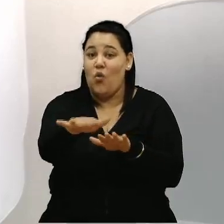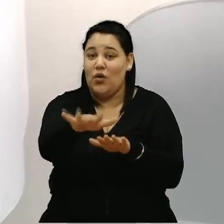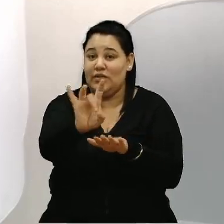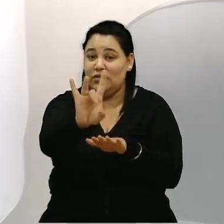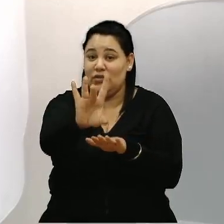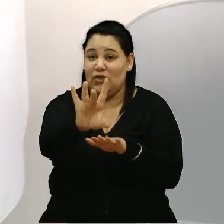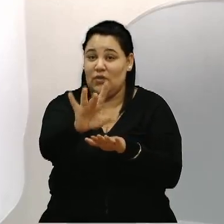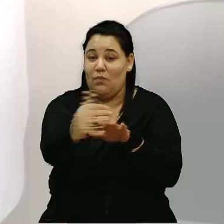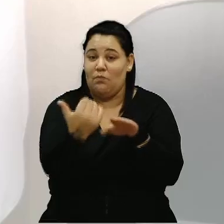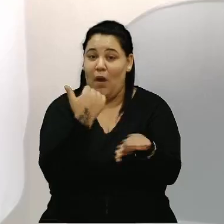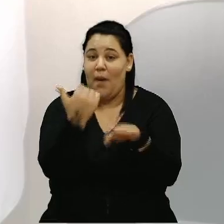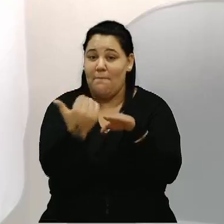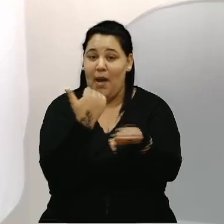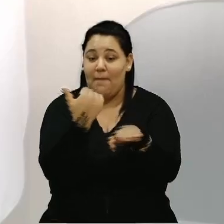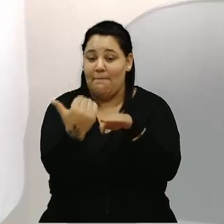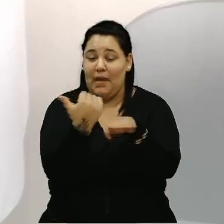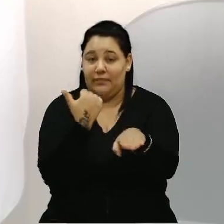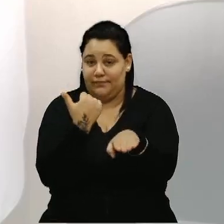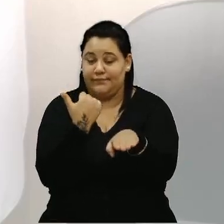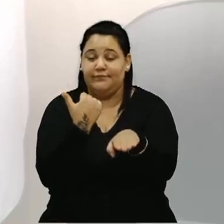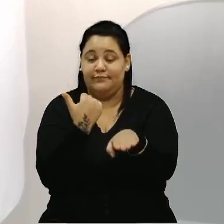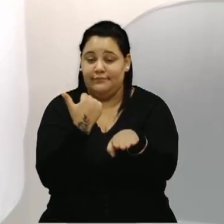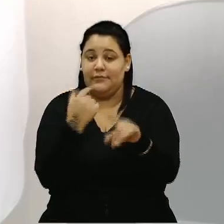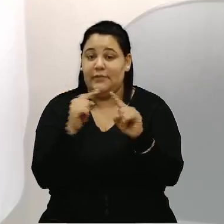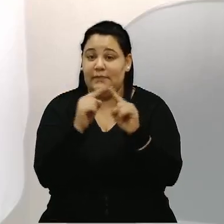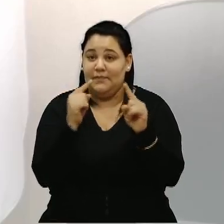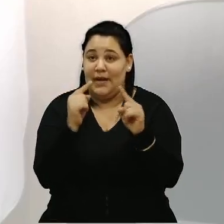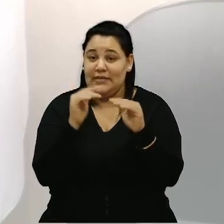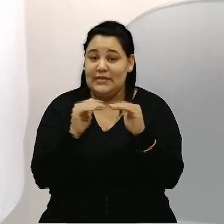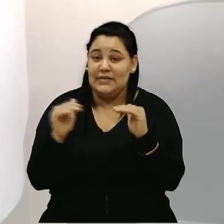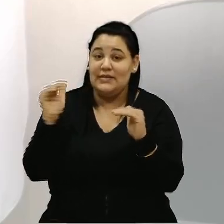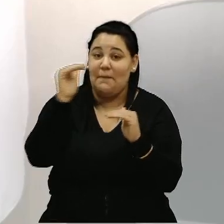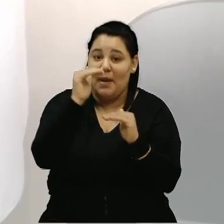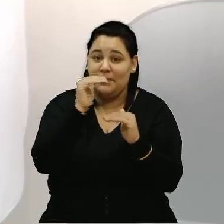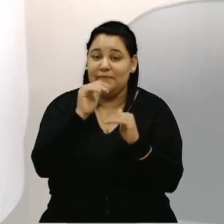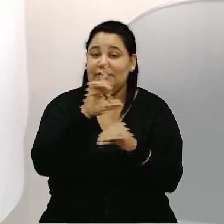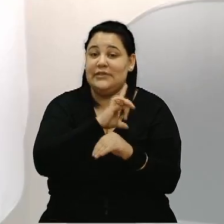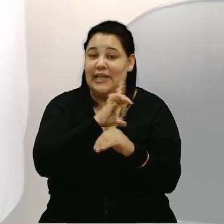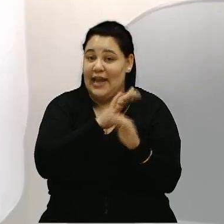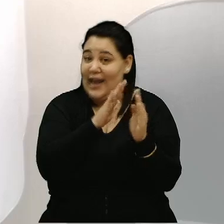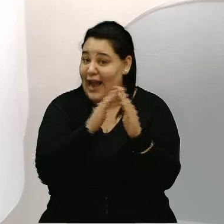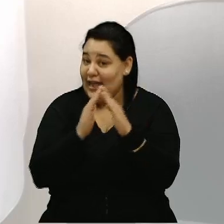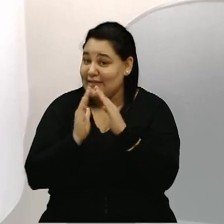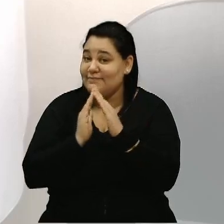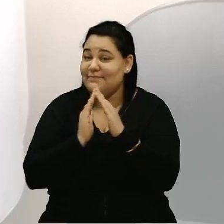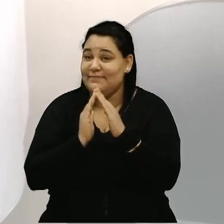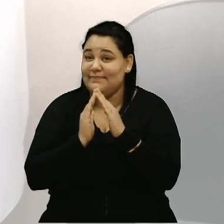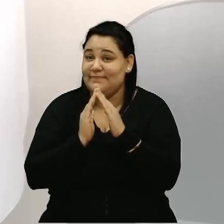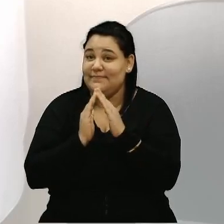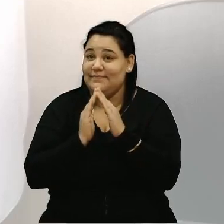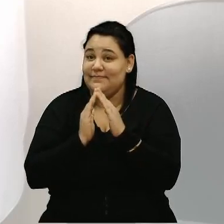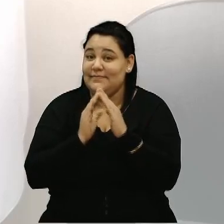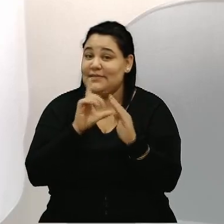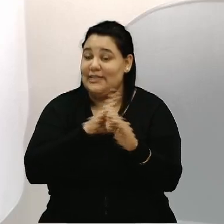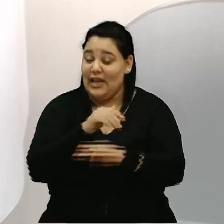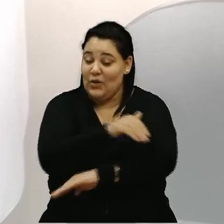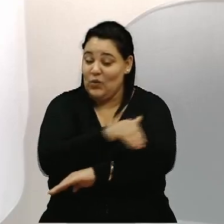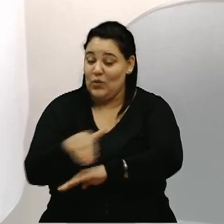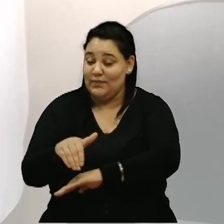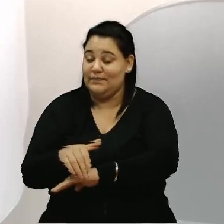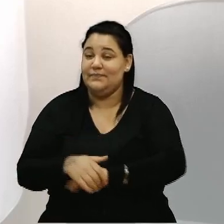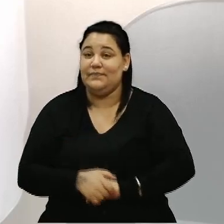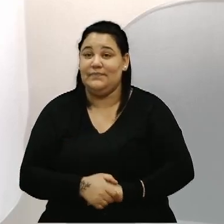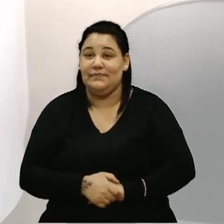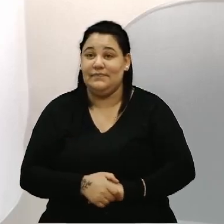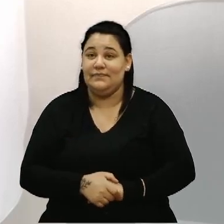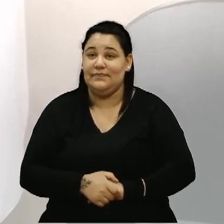só trânsito ida e vinda, mas na parte de cima tem residências. Na parte de cima tem rua. E na